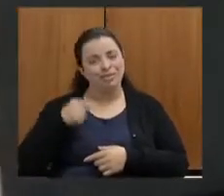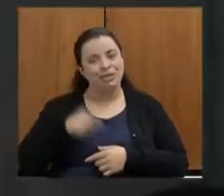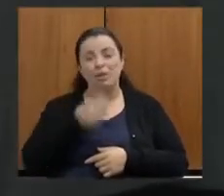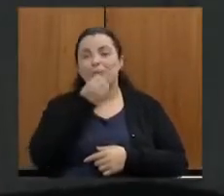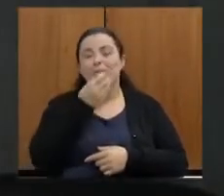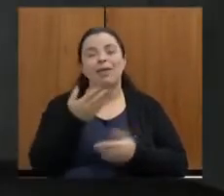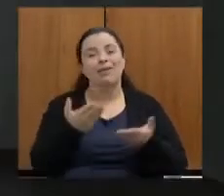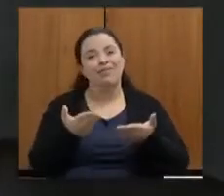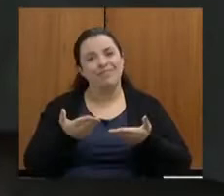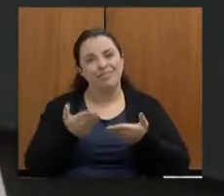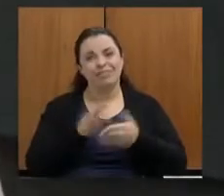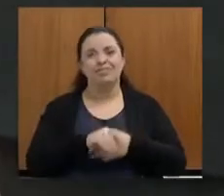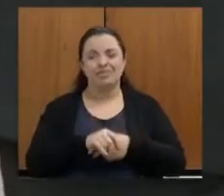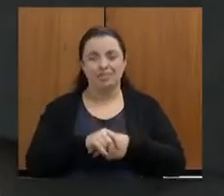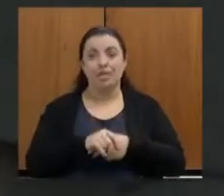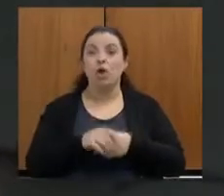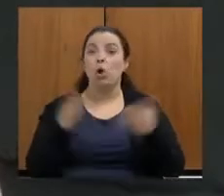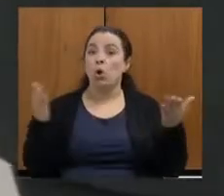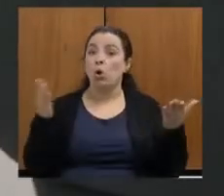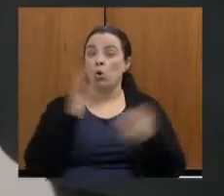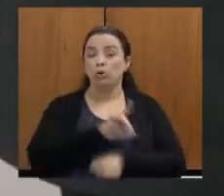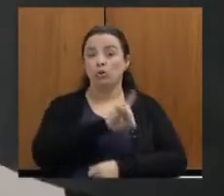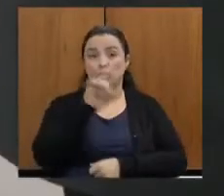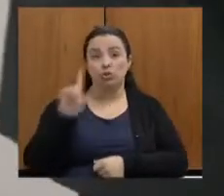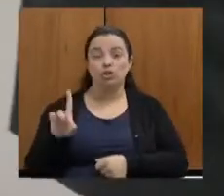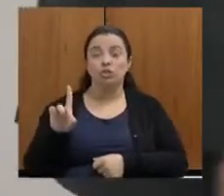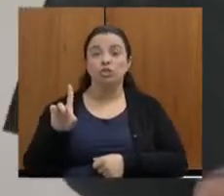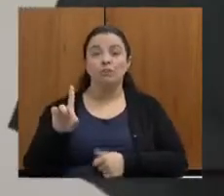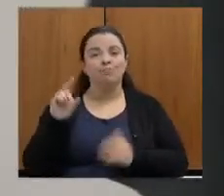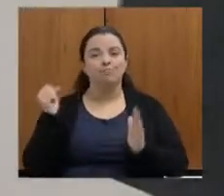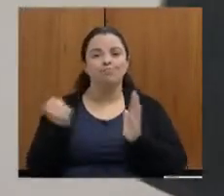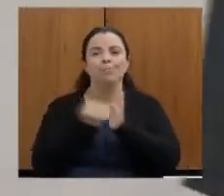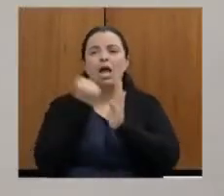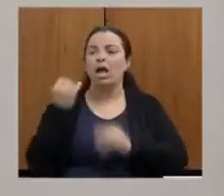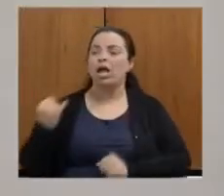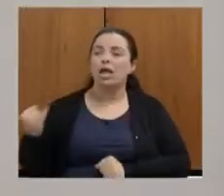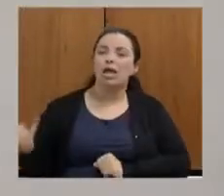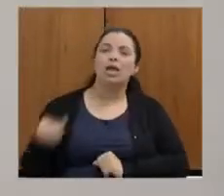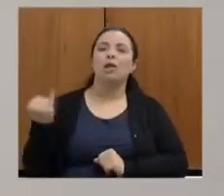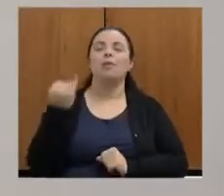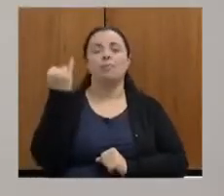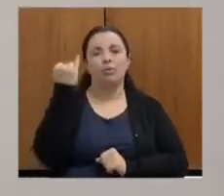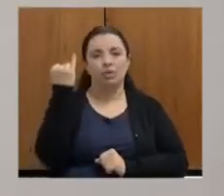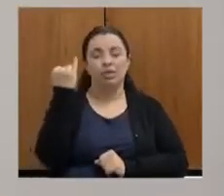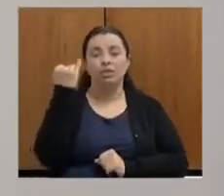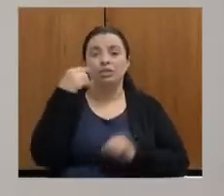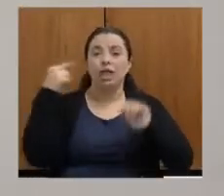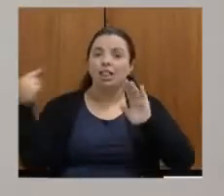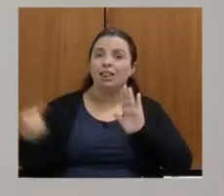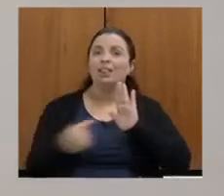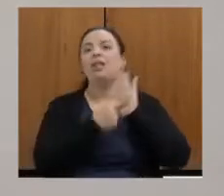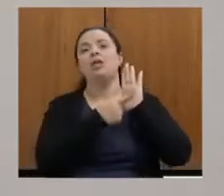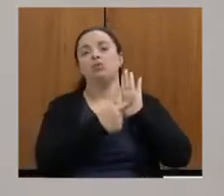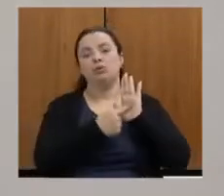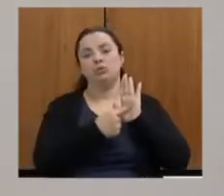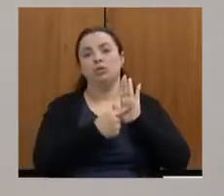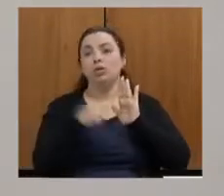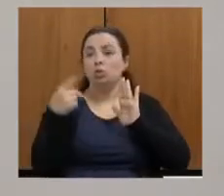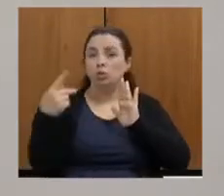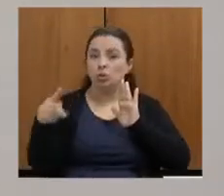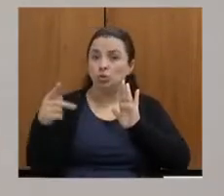que nós façamos desse dia O importante dia da denúncia Do que vocês estão vivendo